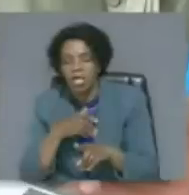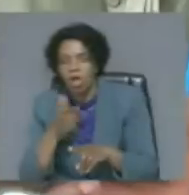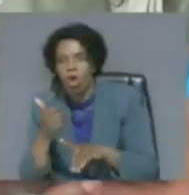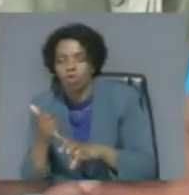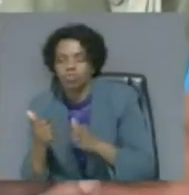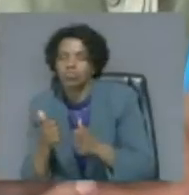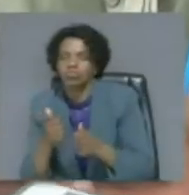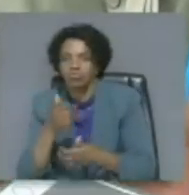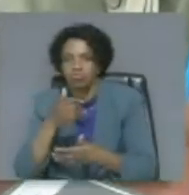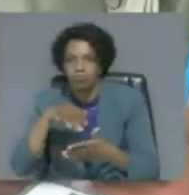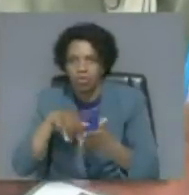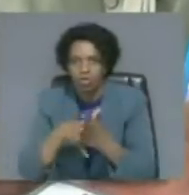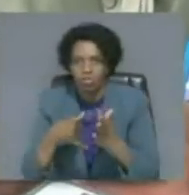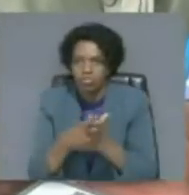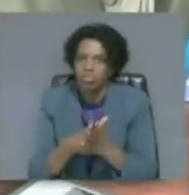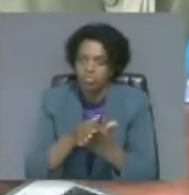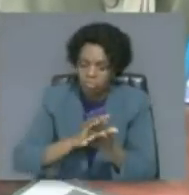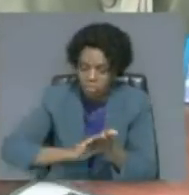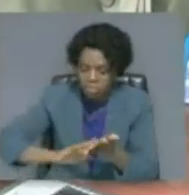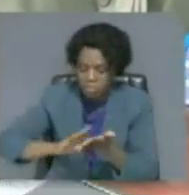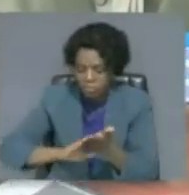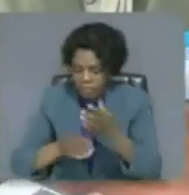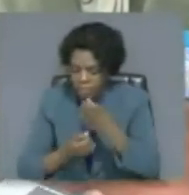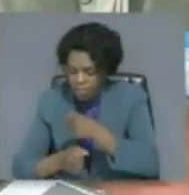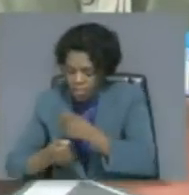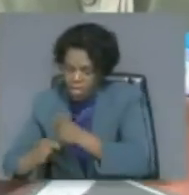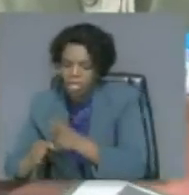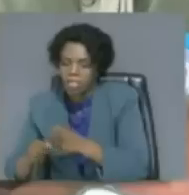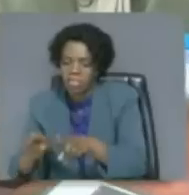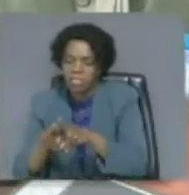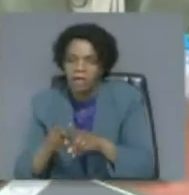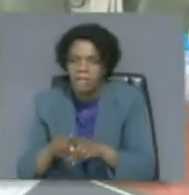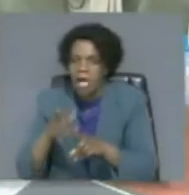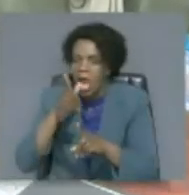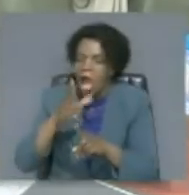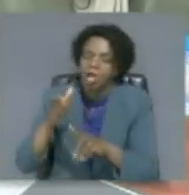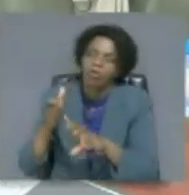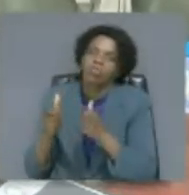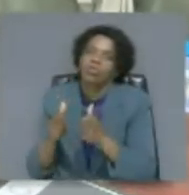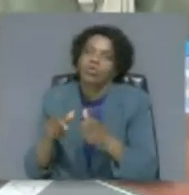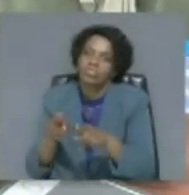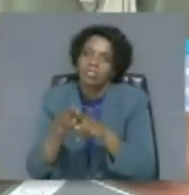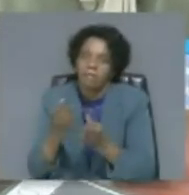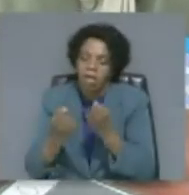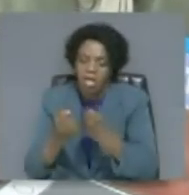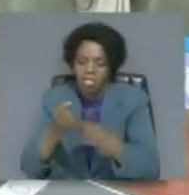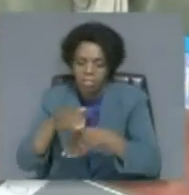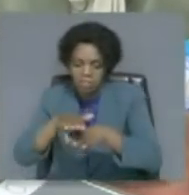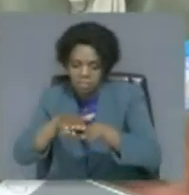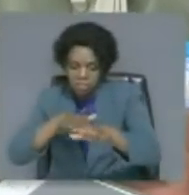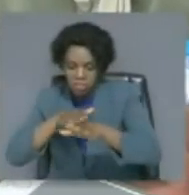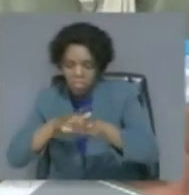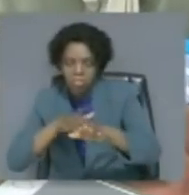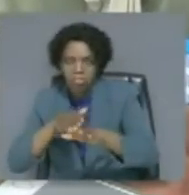de saneamento da cidade e outros, assim como vias rodoviárias